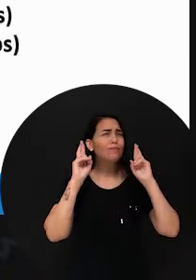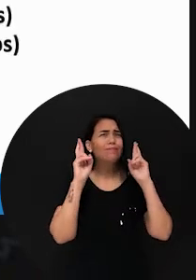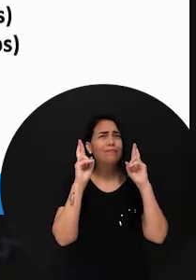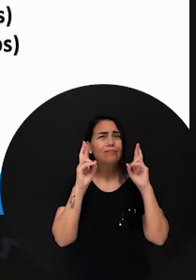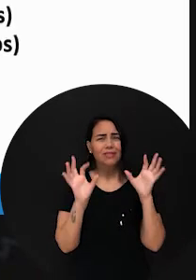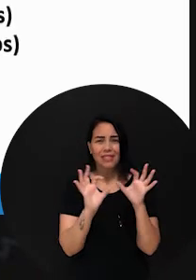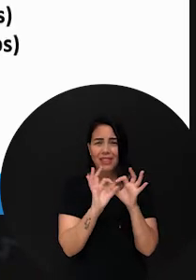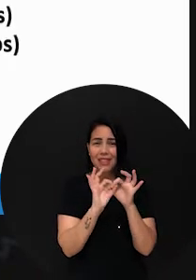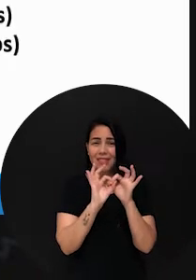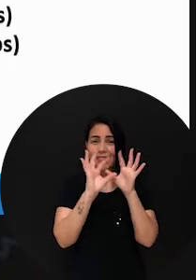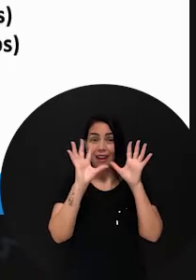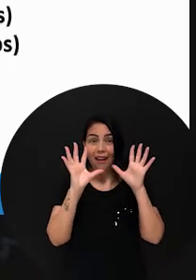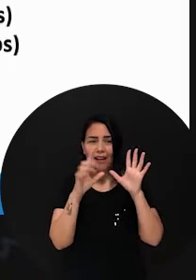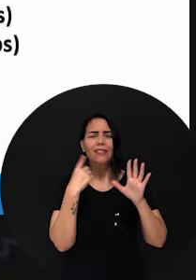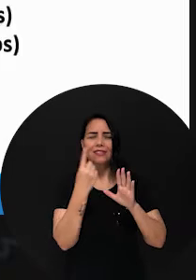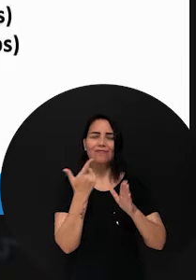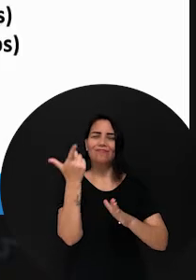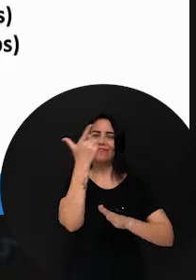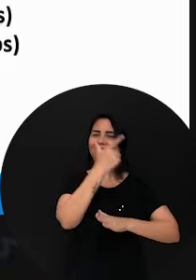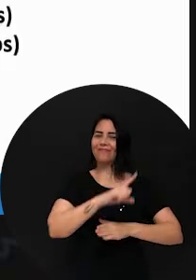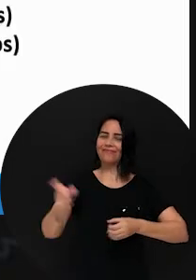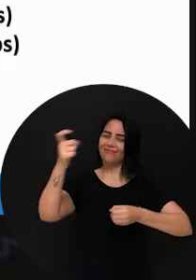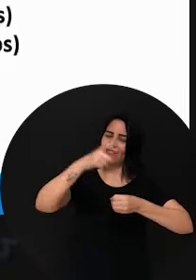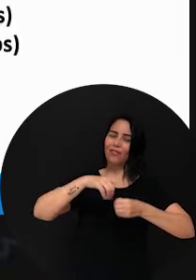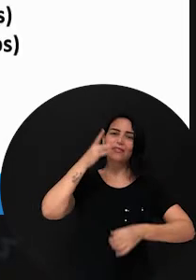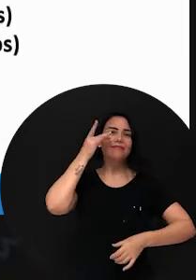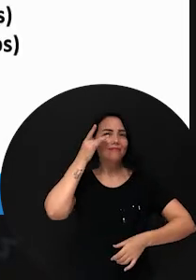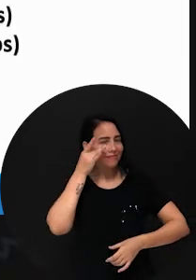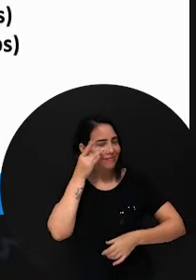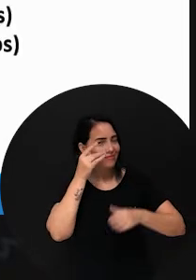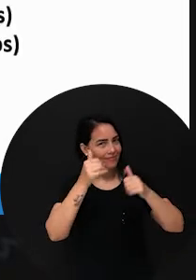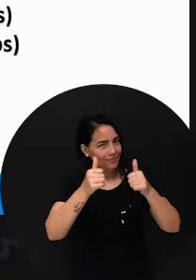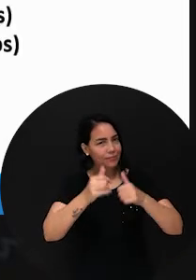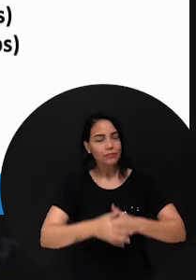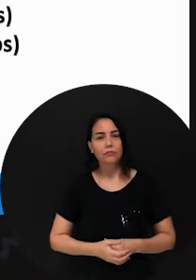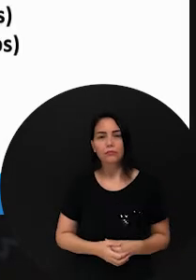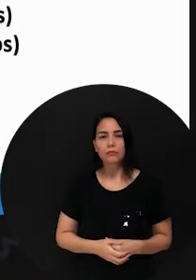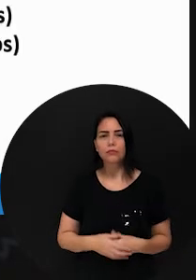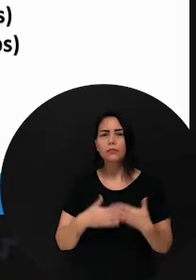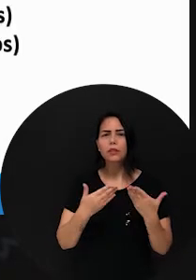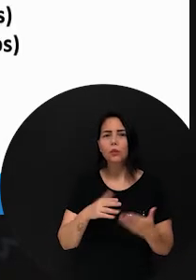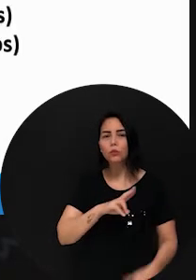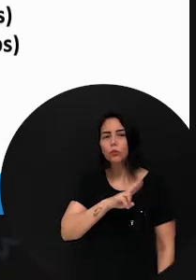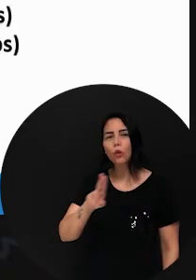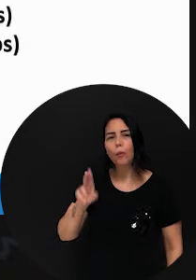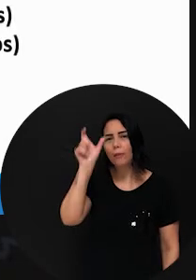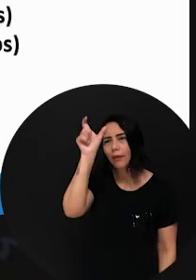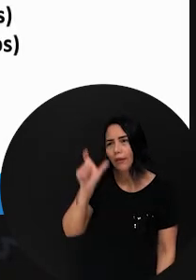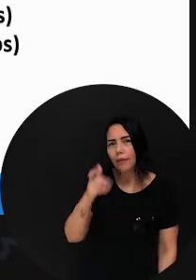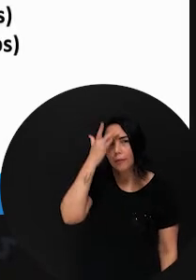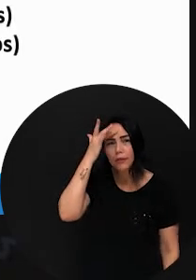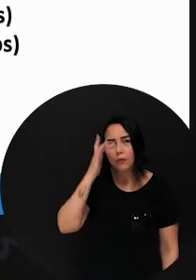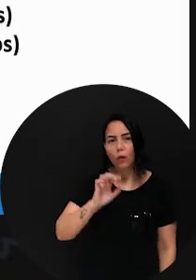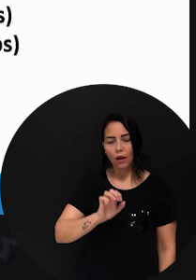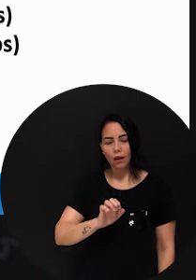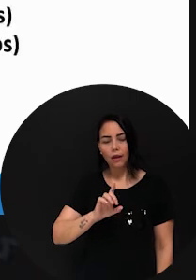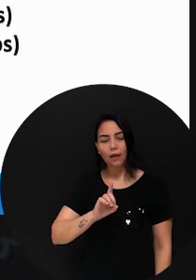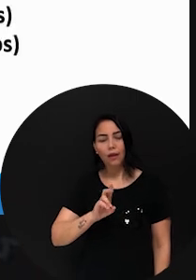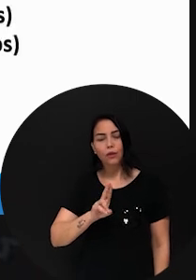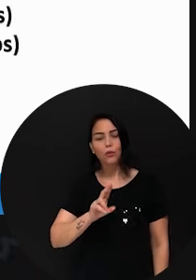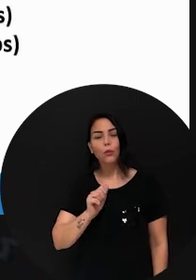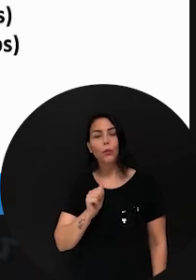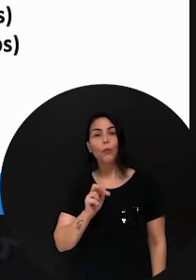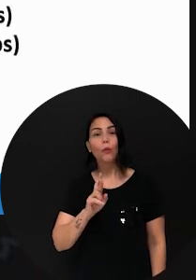decretos, também a gente volta com as presenciais. Só respondendo, então, rapidinho aqui o Eduardo. Sim, as aulas